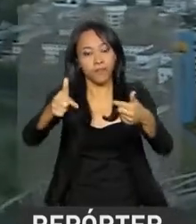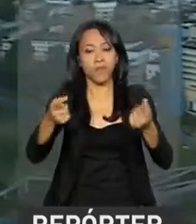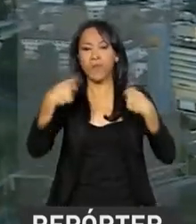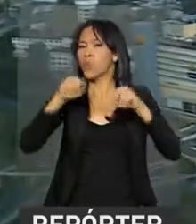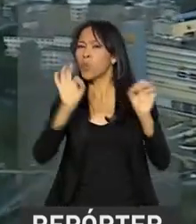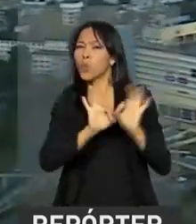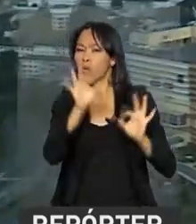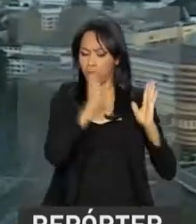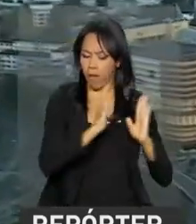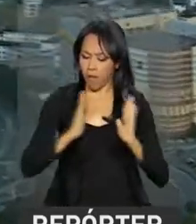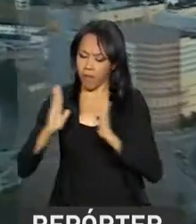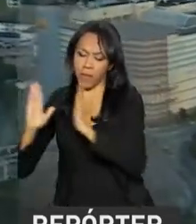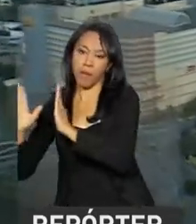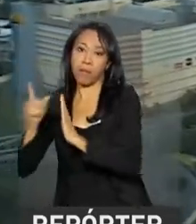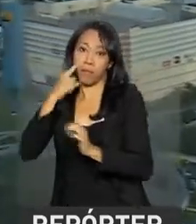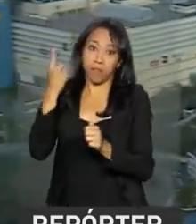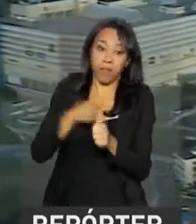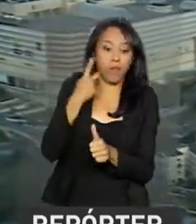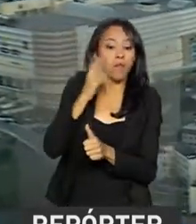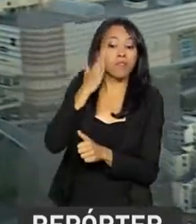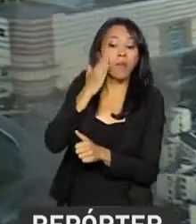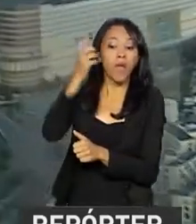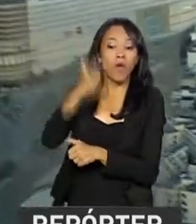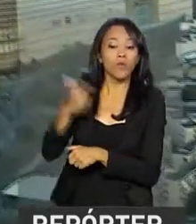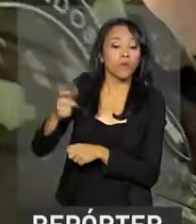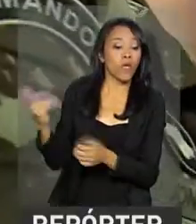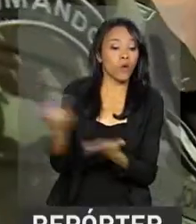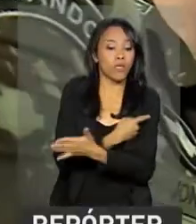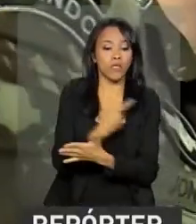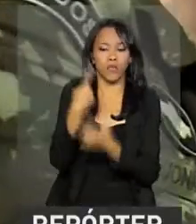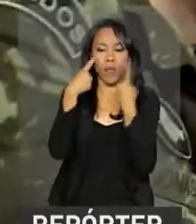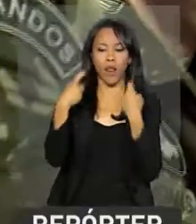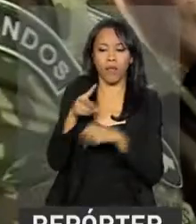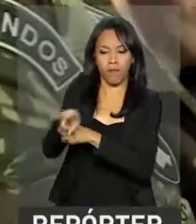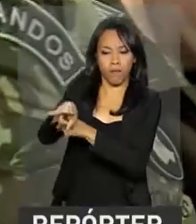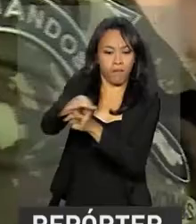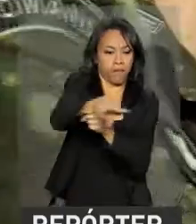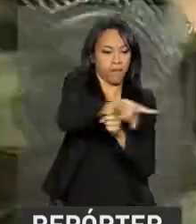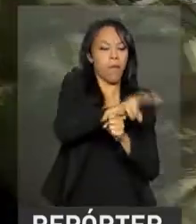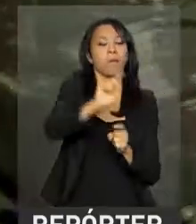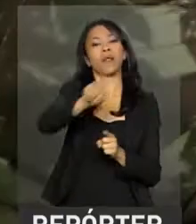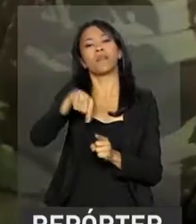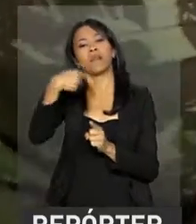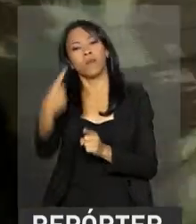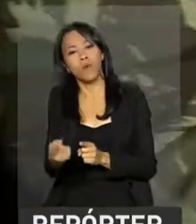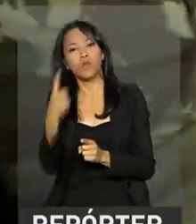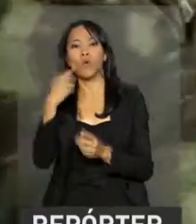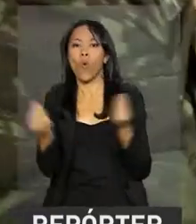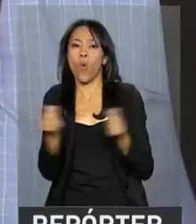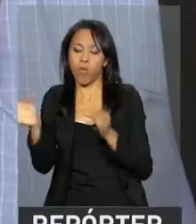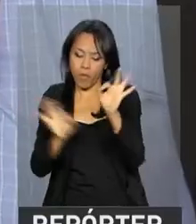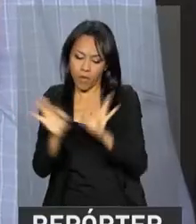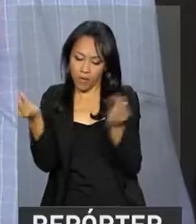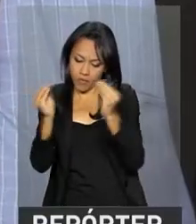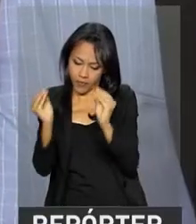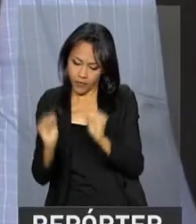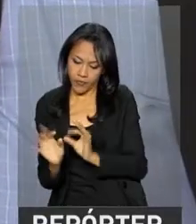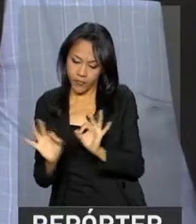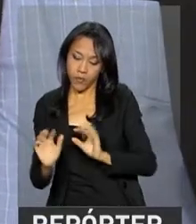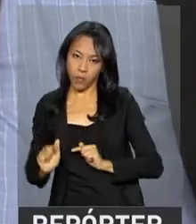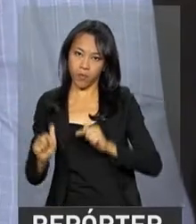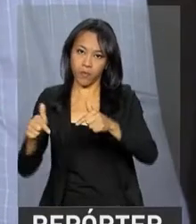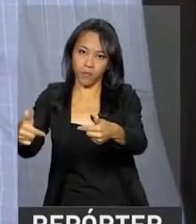envolve ações de reconhecimento diárias e levantamento de dados para que os próximos assim sejam definidos serão várias